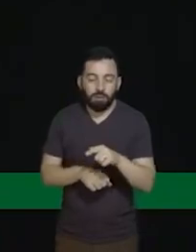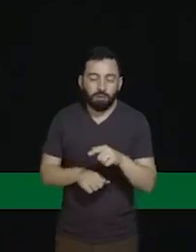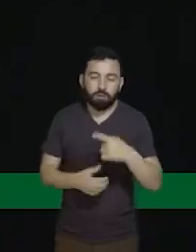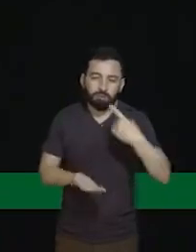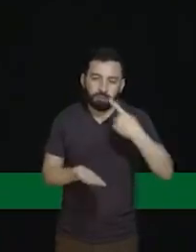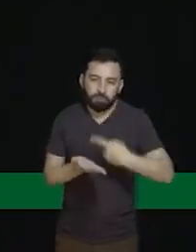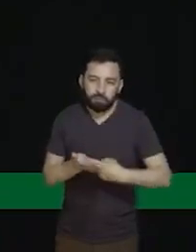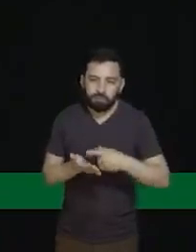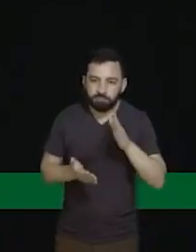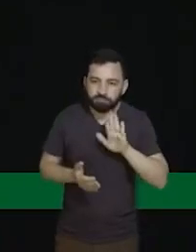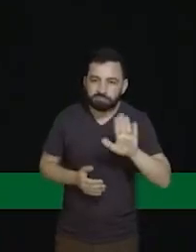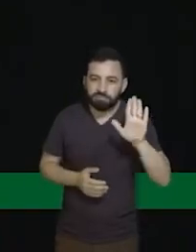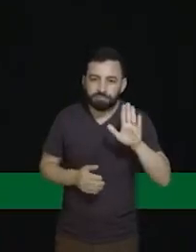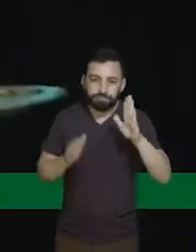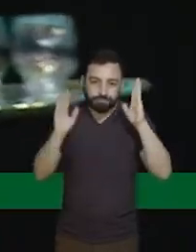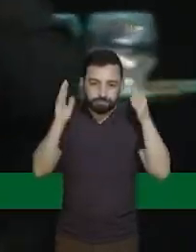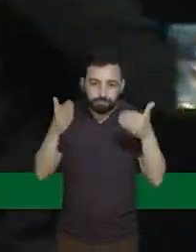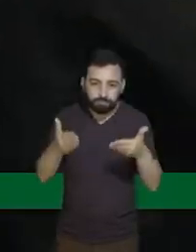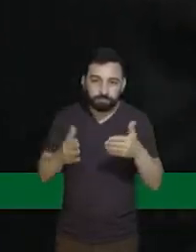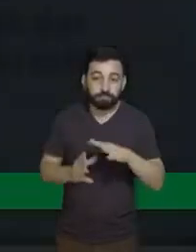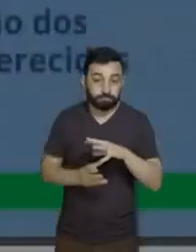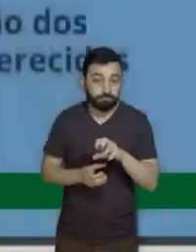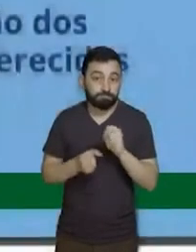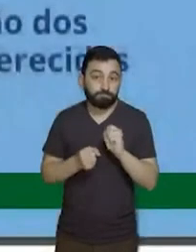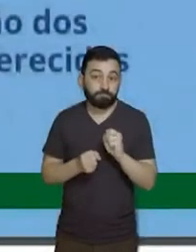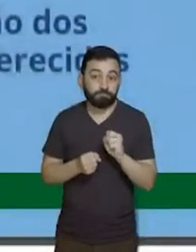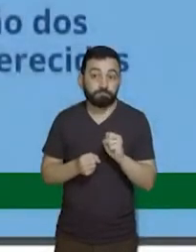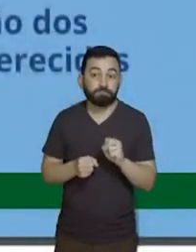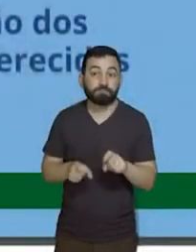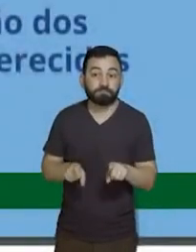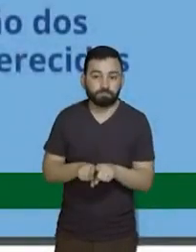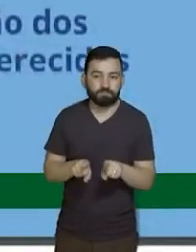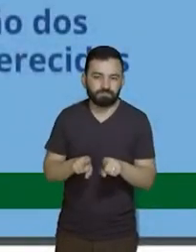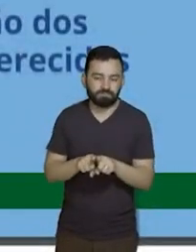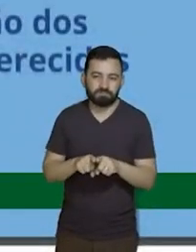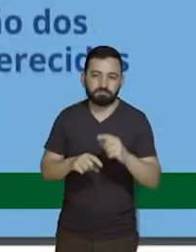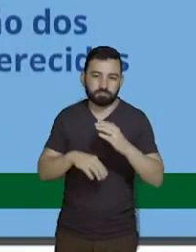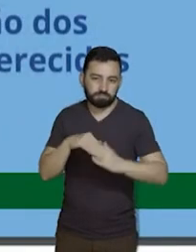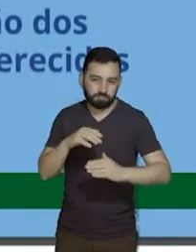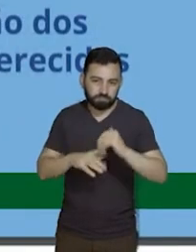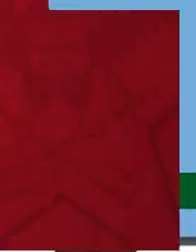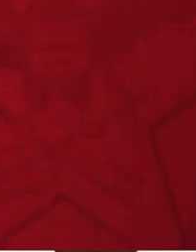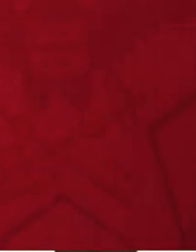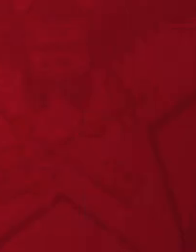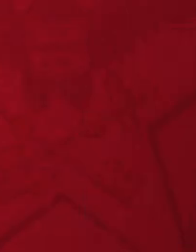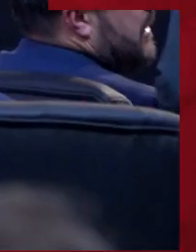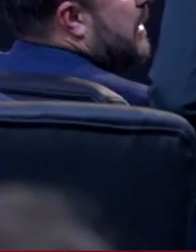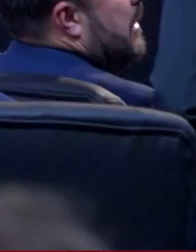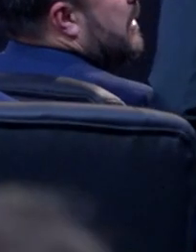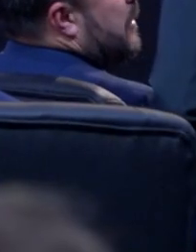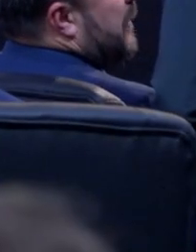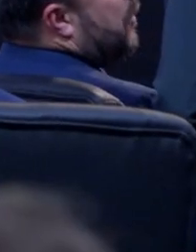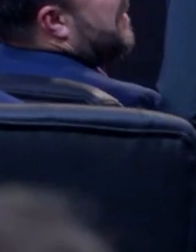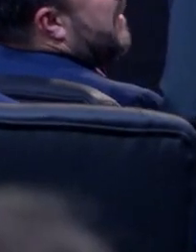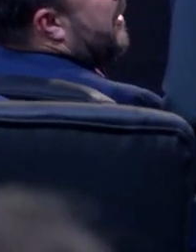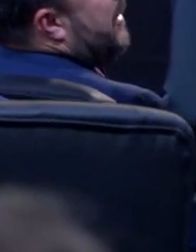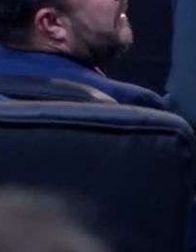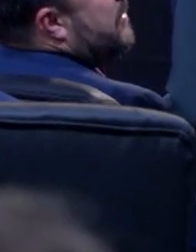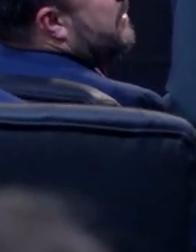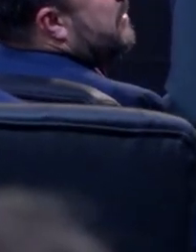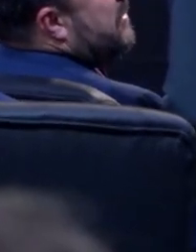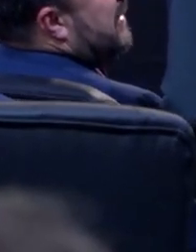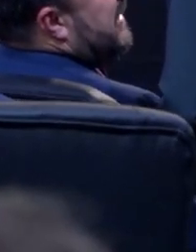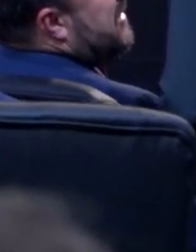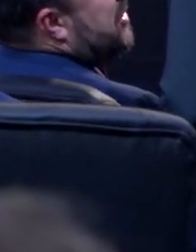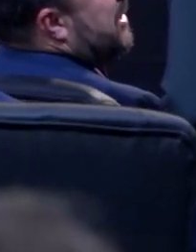comprometida, foco na sustentabilidade, qualificação dos serviços oferecidos. Da Universidade Federal da